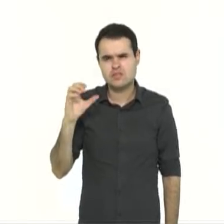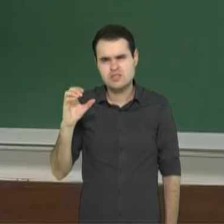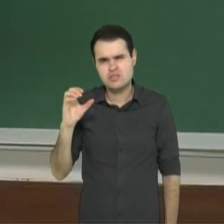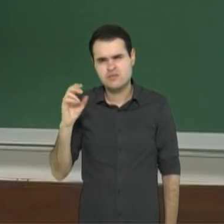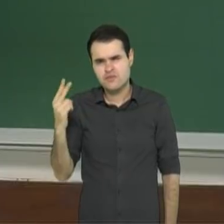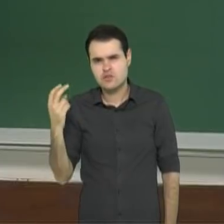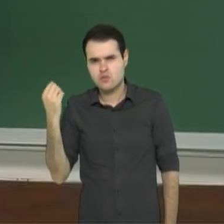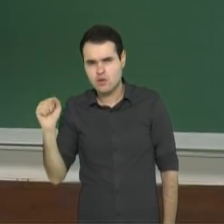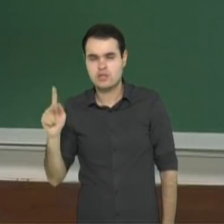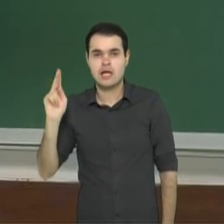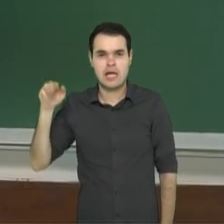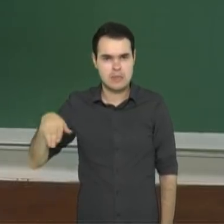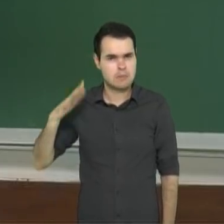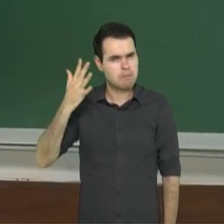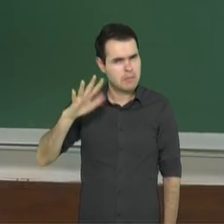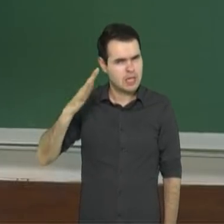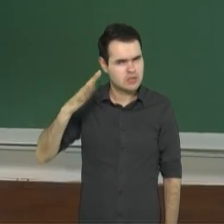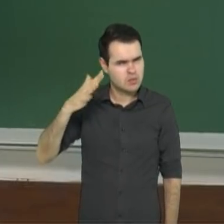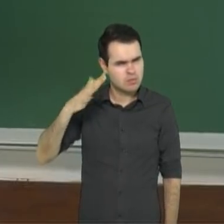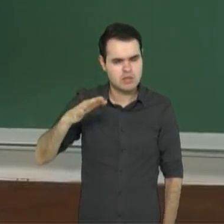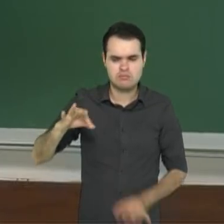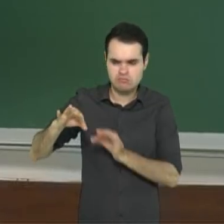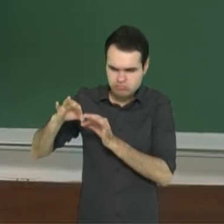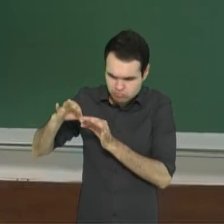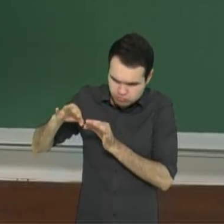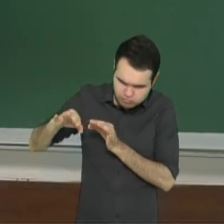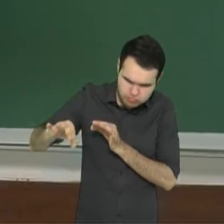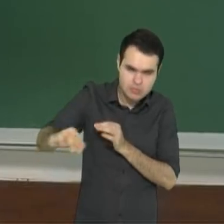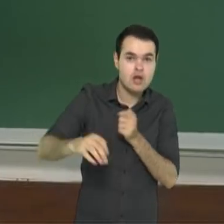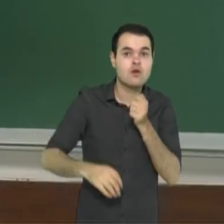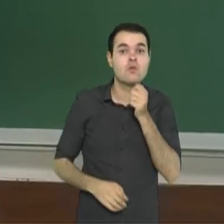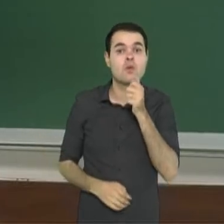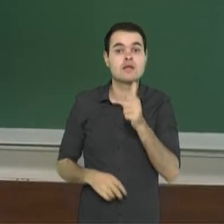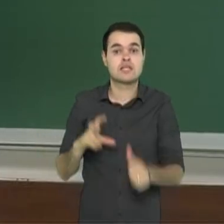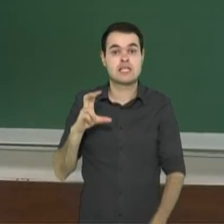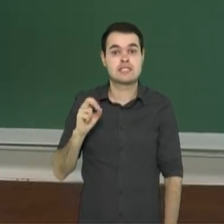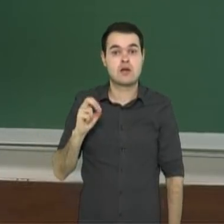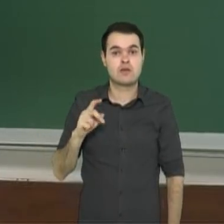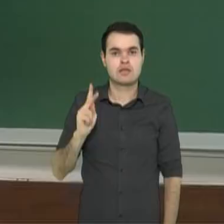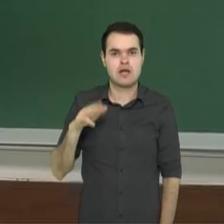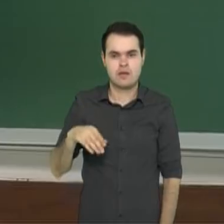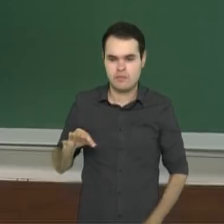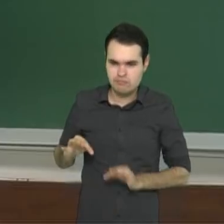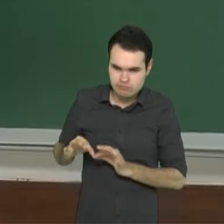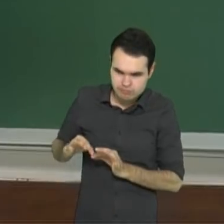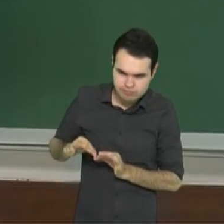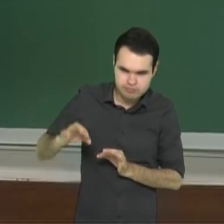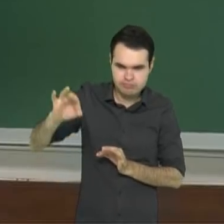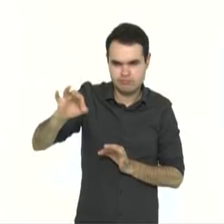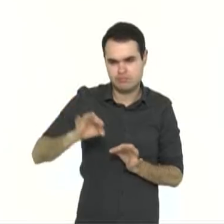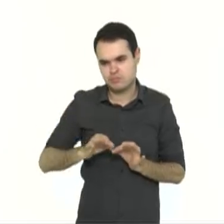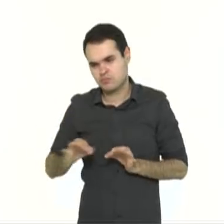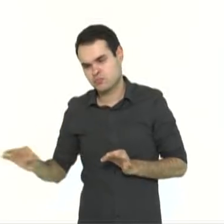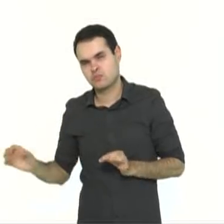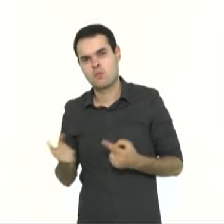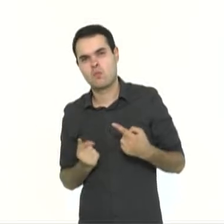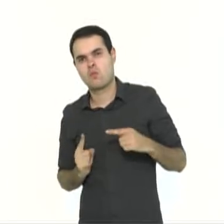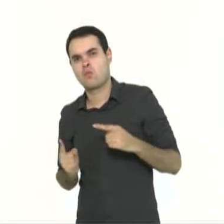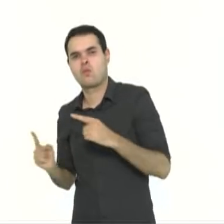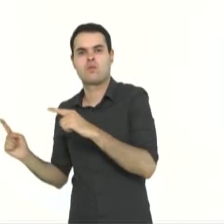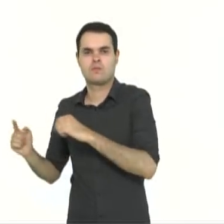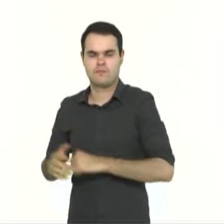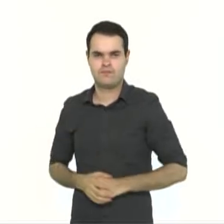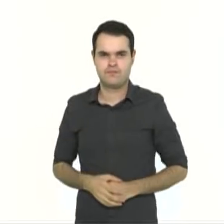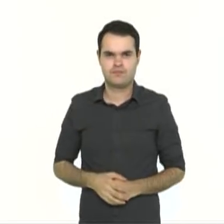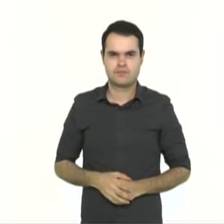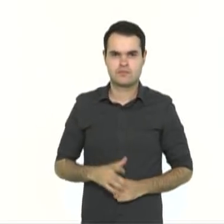4,828 quilômetros. Então, mais de 40, quase 50 quilômetros para o interior, tá? Olha lá, 10 léguas da linha